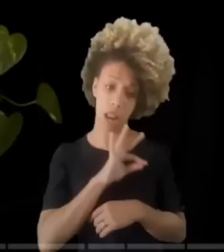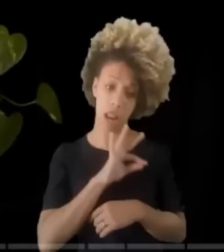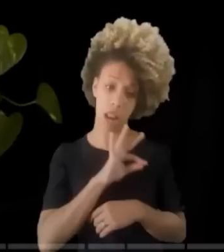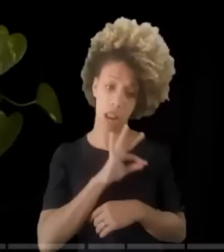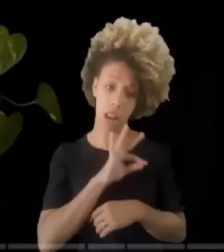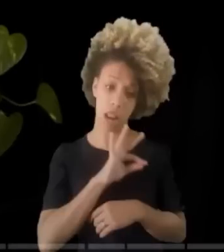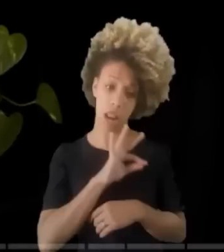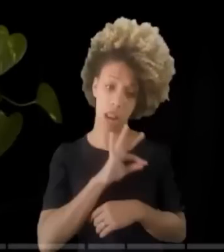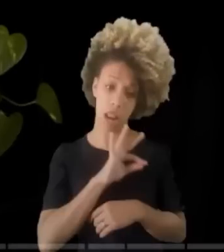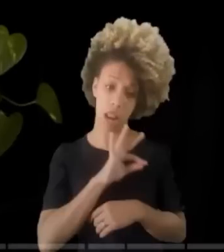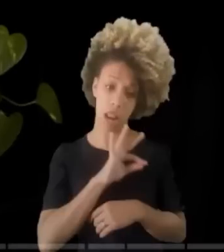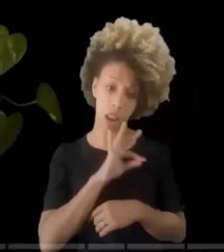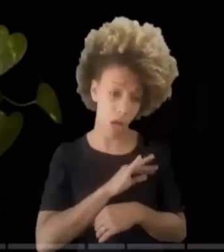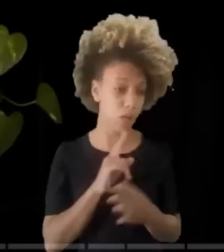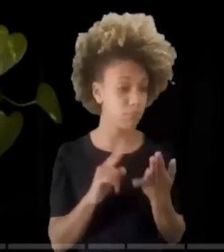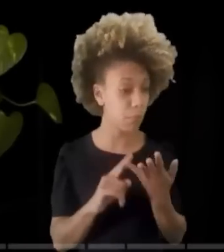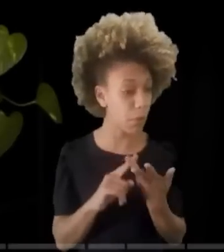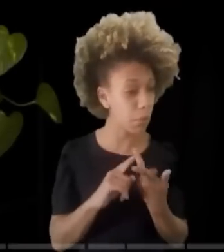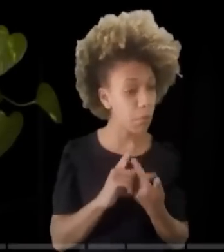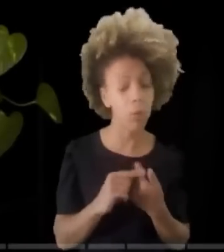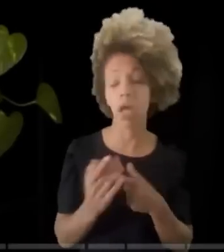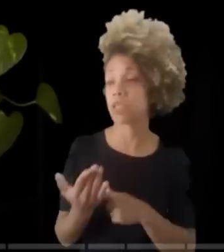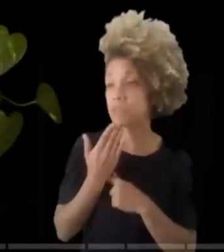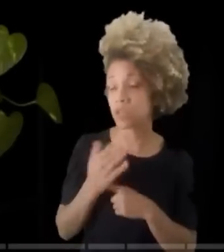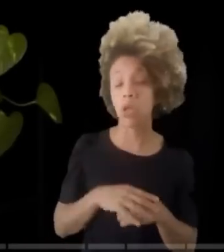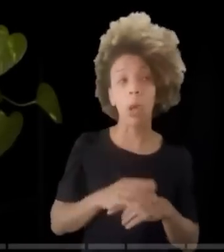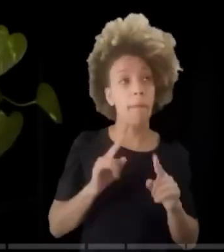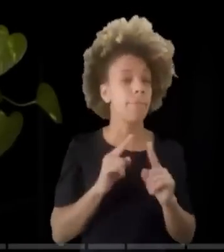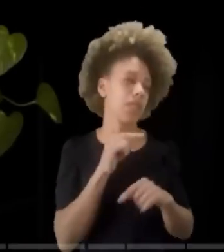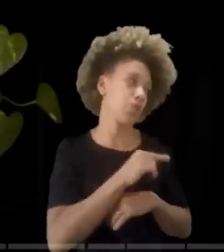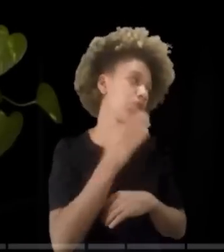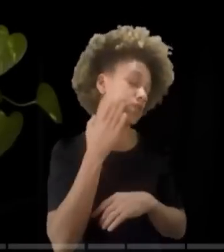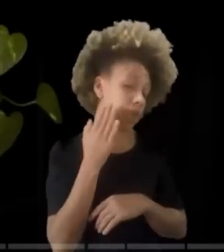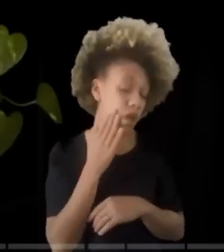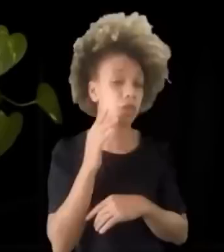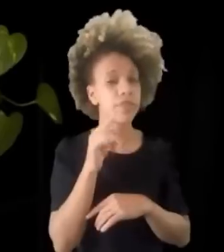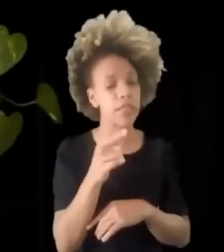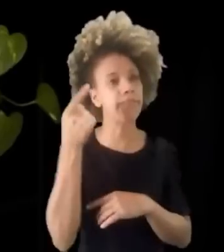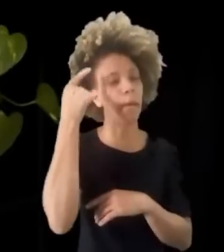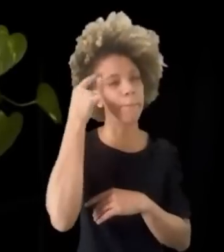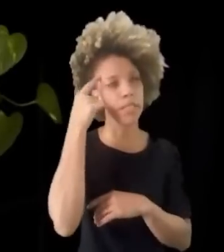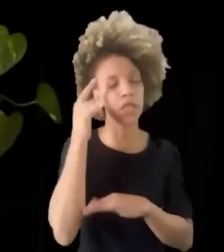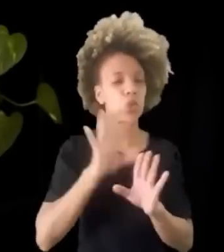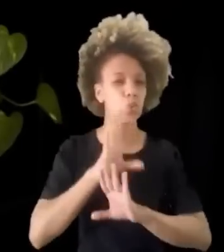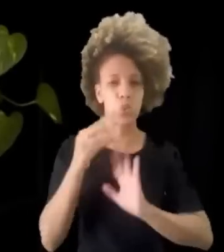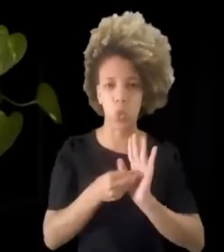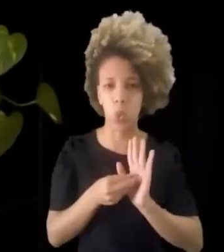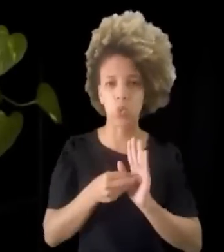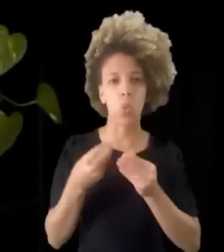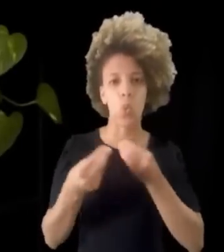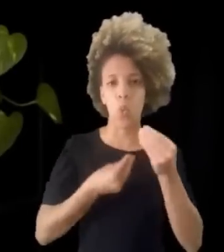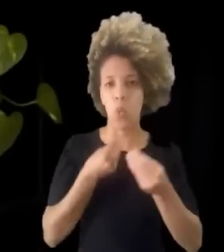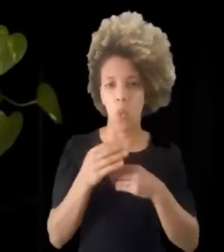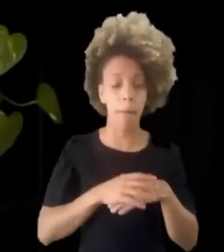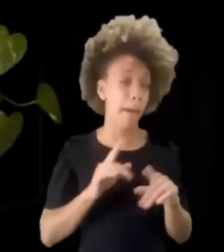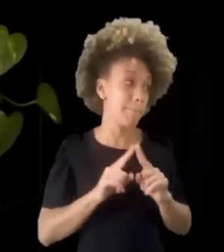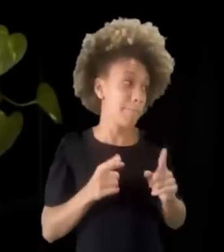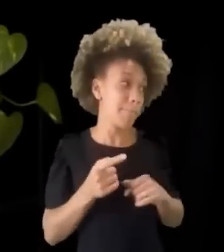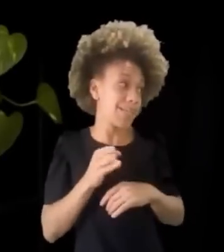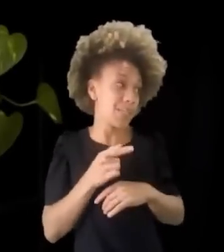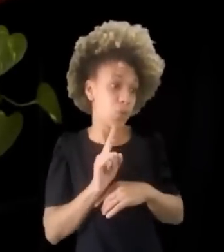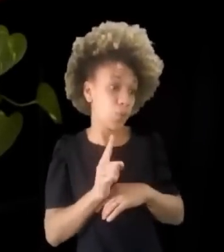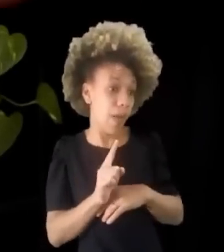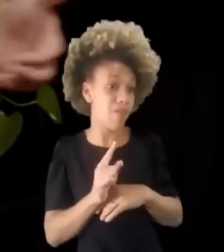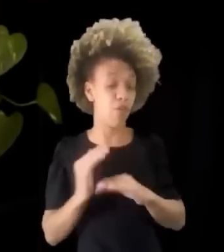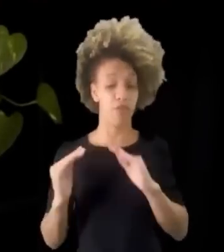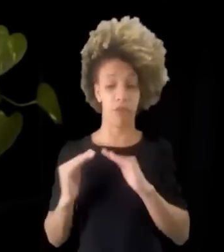quantos Uber tão feliz tinha quatro eu sei que você daí tá pensando na estão todo o quanto isso pode ser exploratório mas cara se